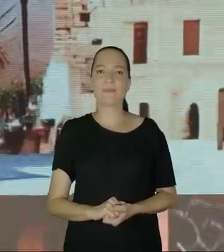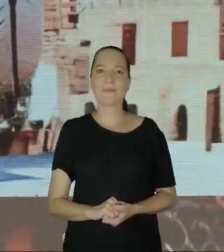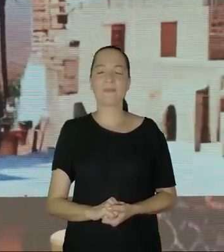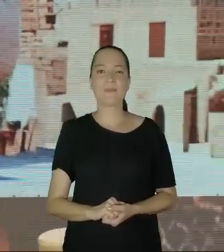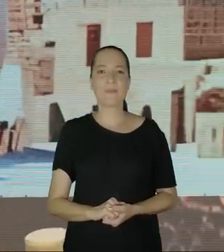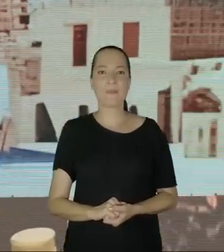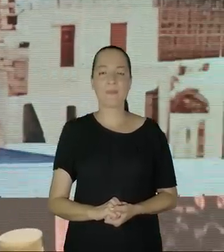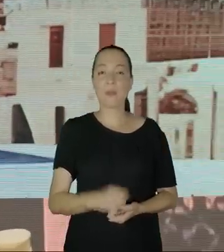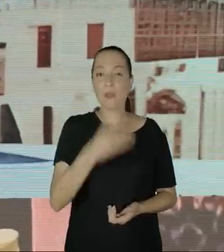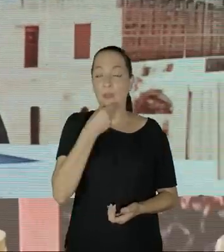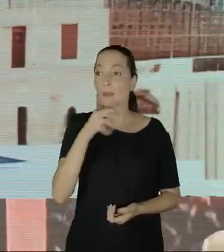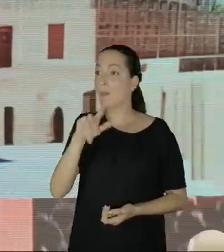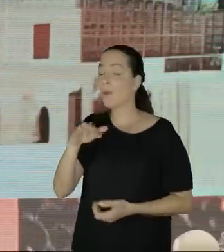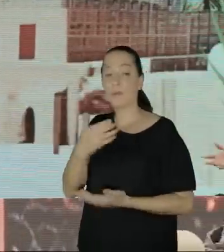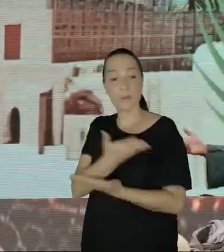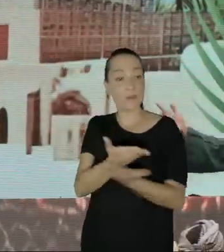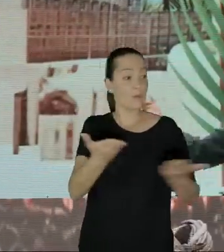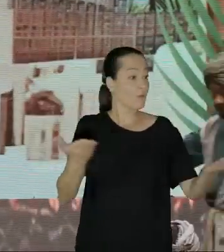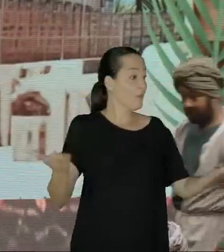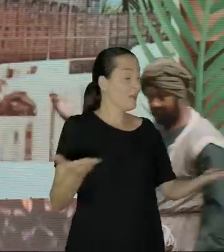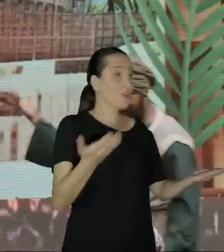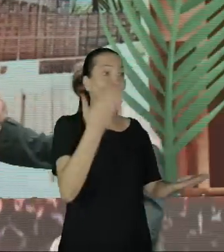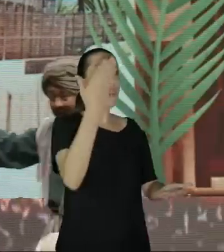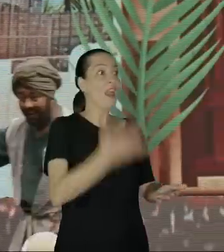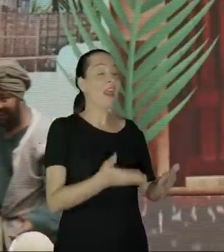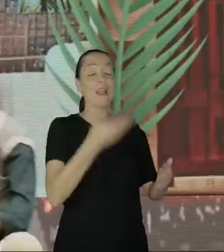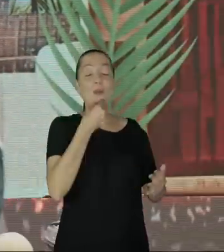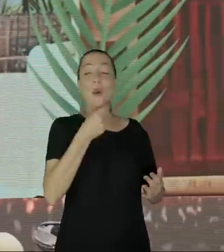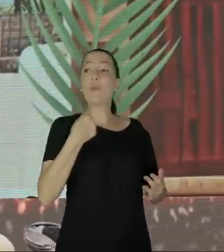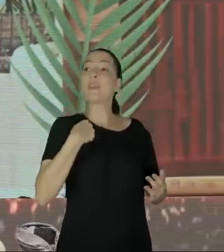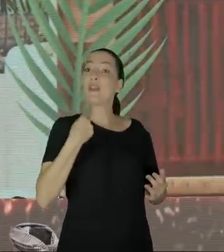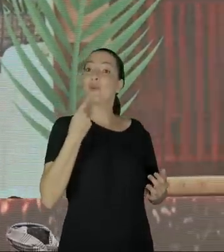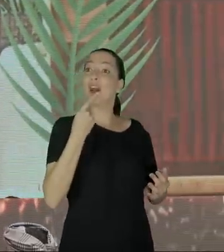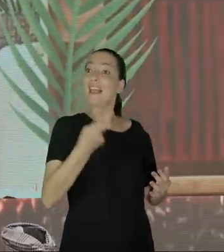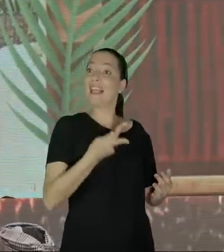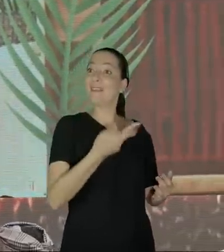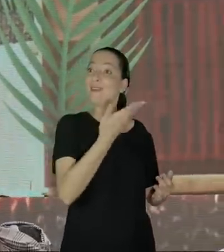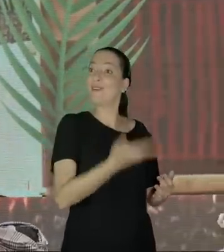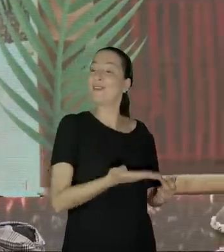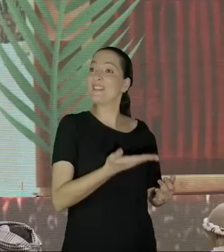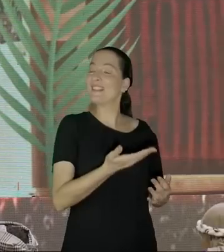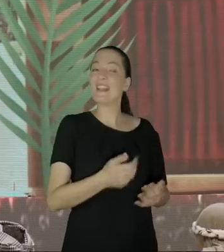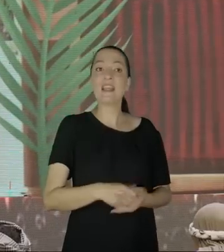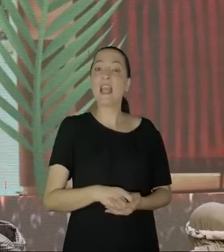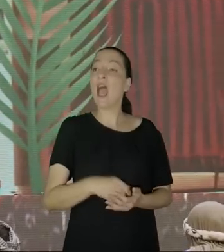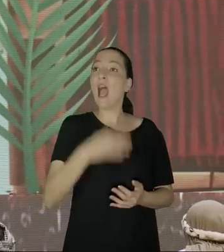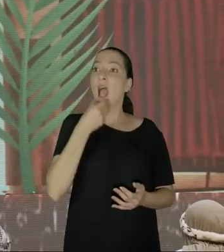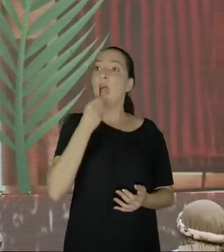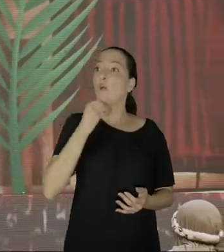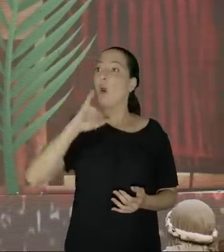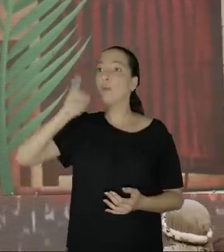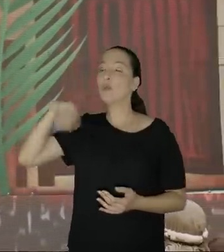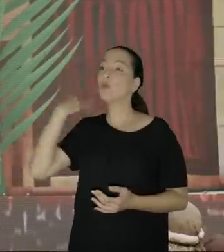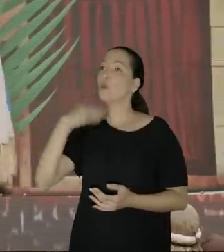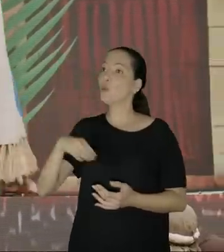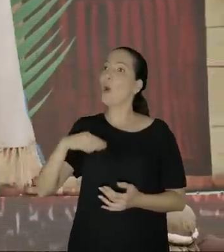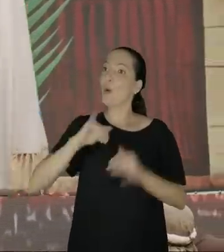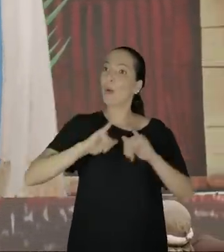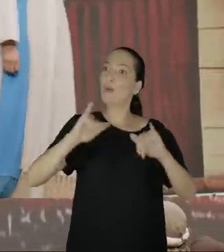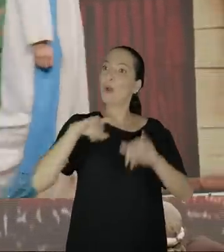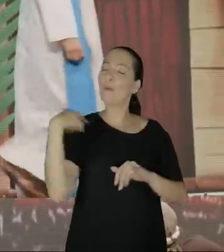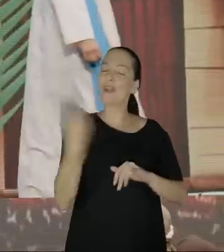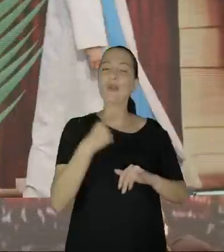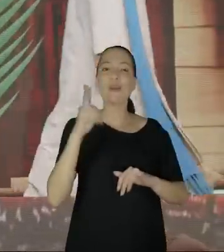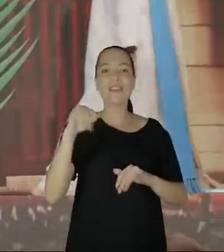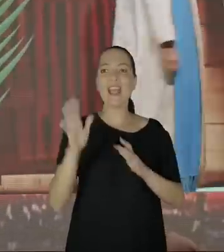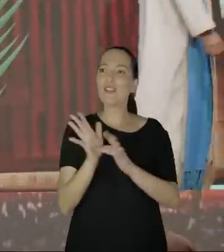Irmãos, vejam, esse é o homem de quem vos falei, o homem que João Batista falava, Jesus de